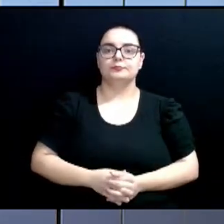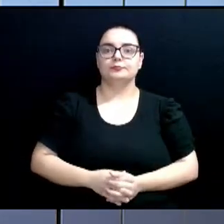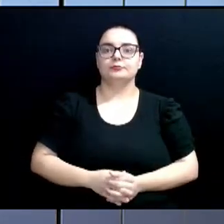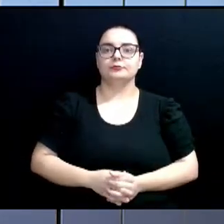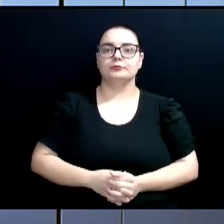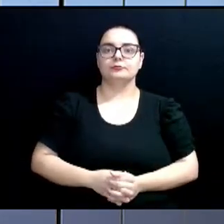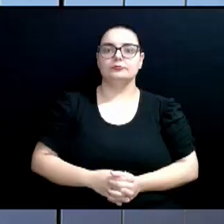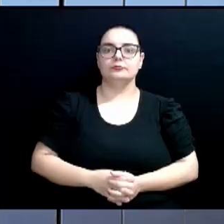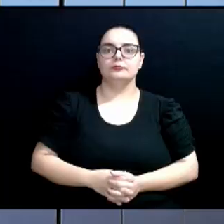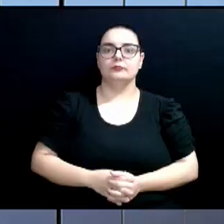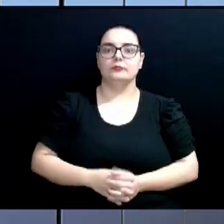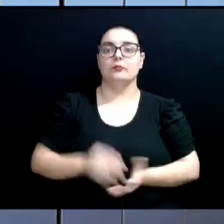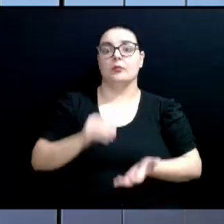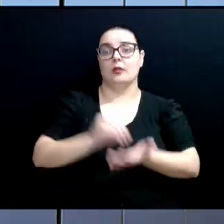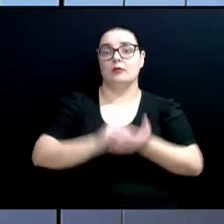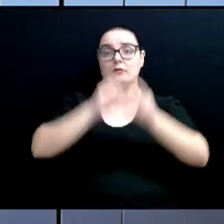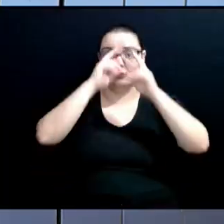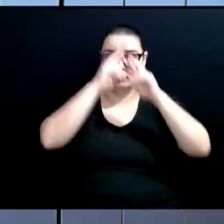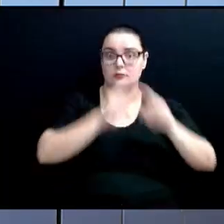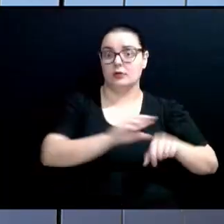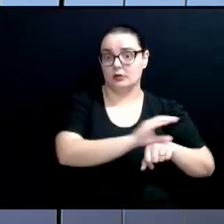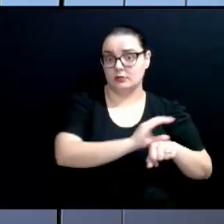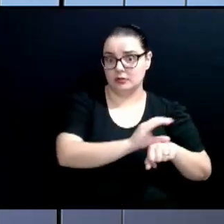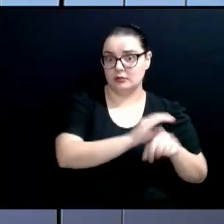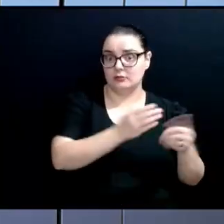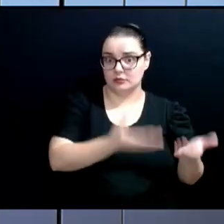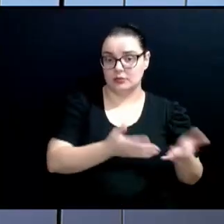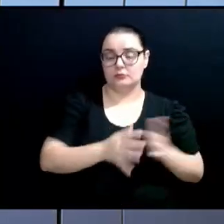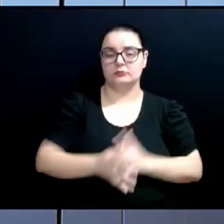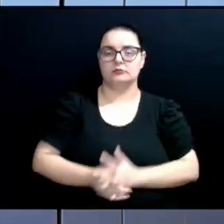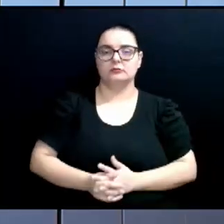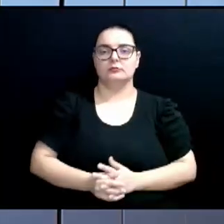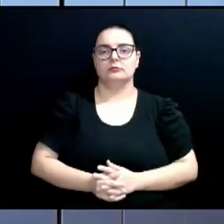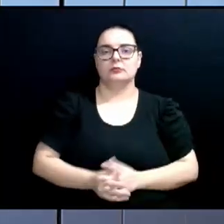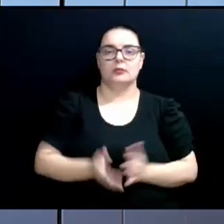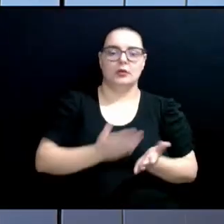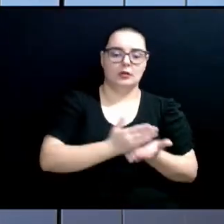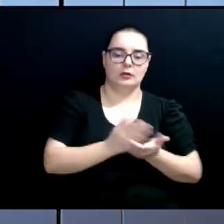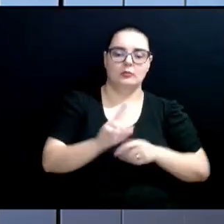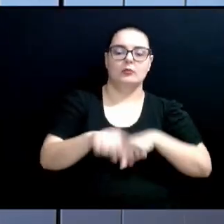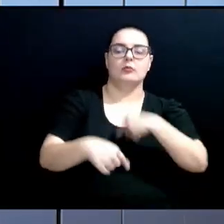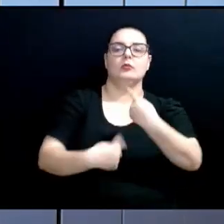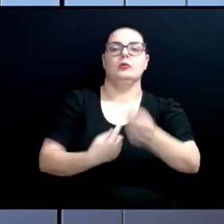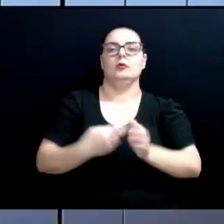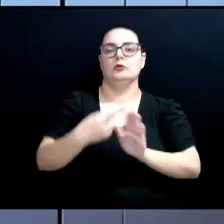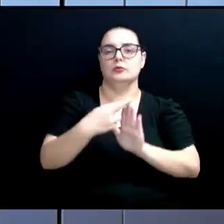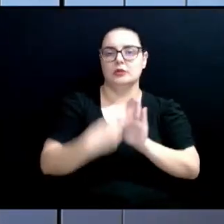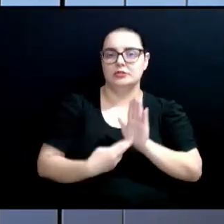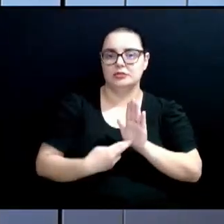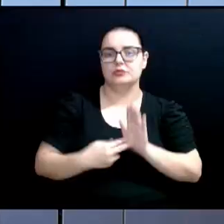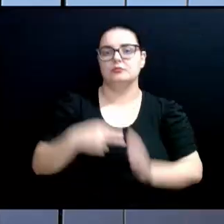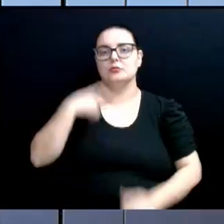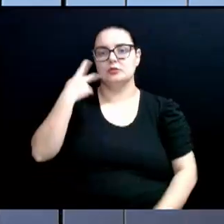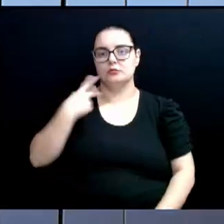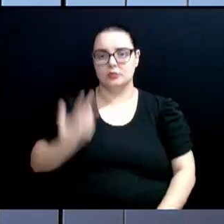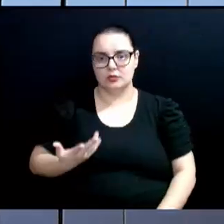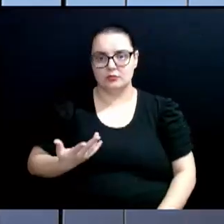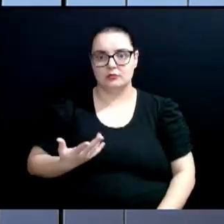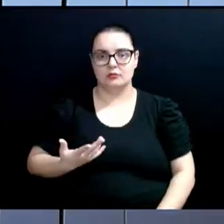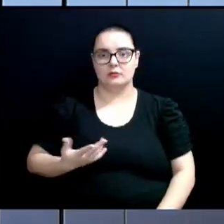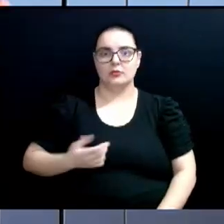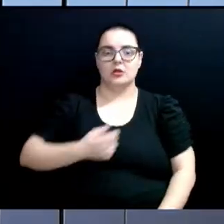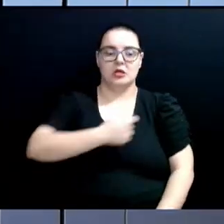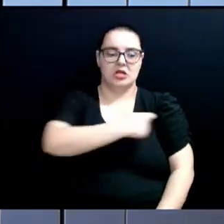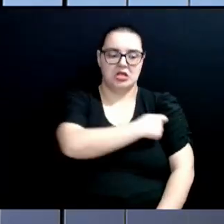desrespeitou essa Constituição e se iniciou um outro regime político, né? Então, um regime político autoritário, onde